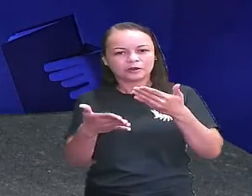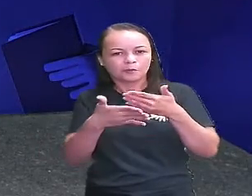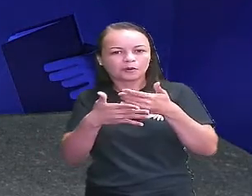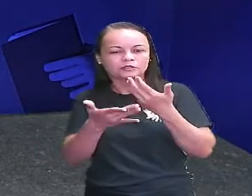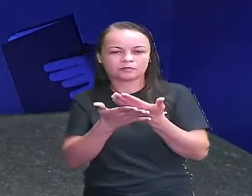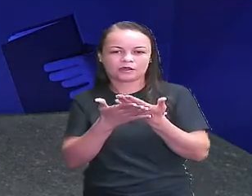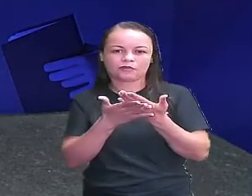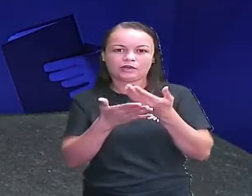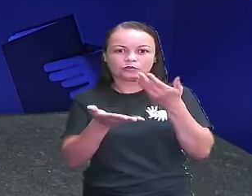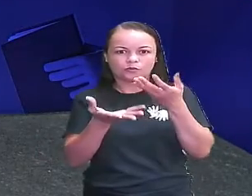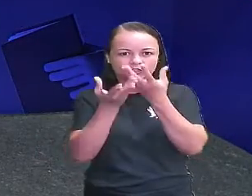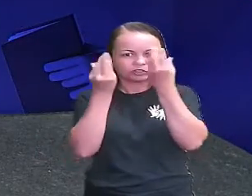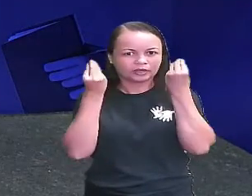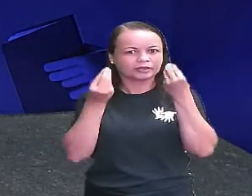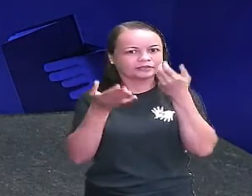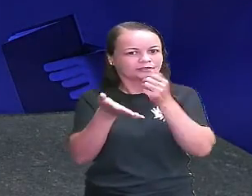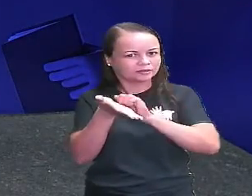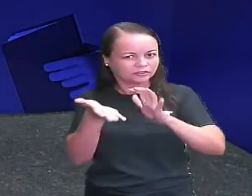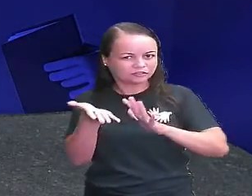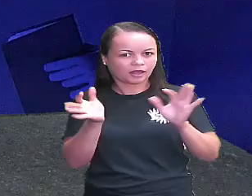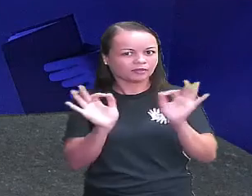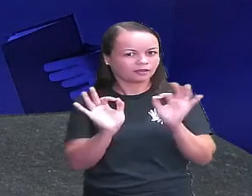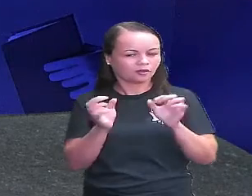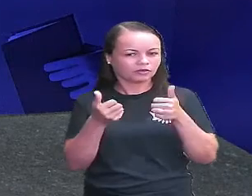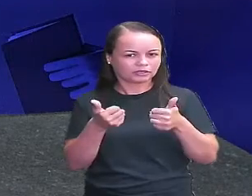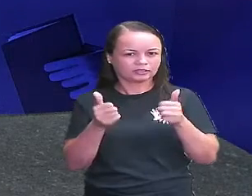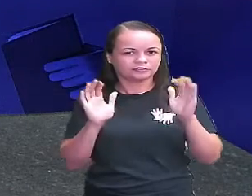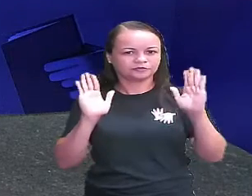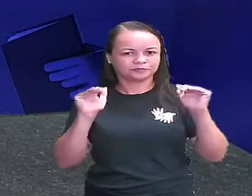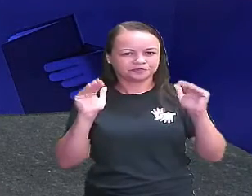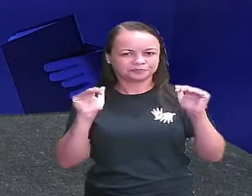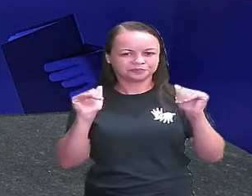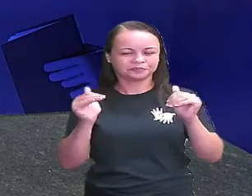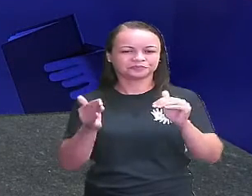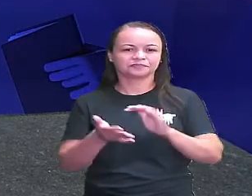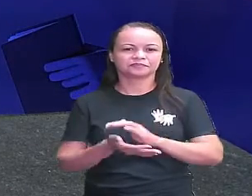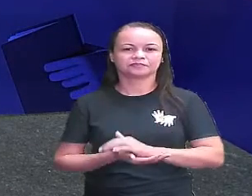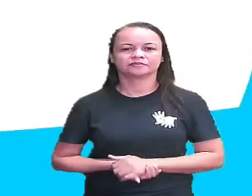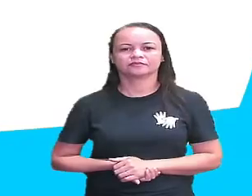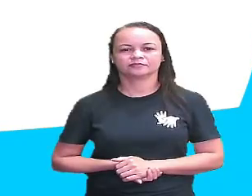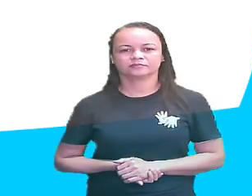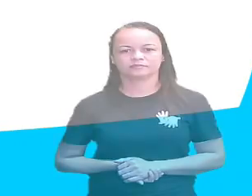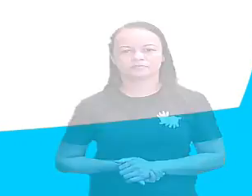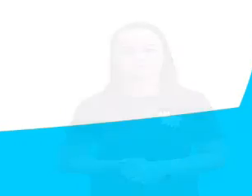vai esquecer de fazer a atividade, tá bom? Cheiro e até a próxima. Tchau, tchau.